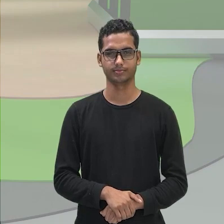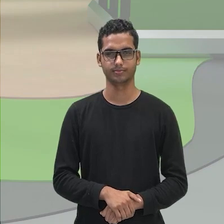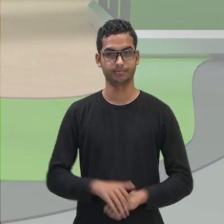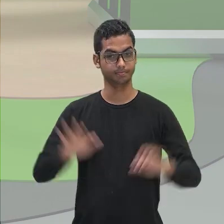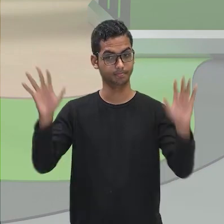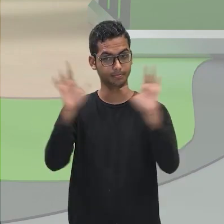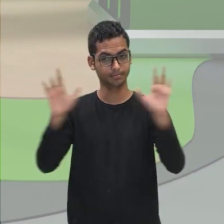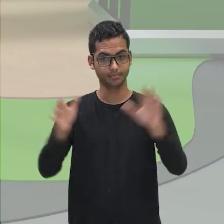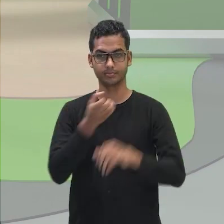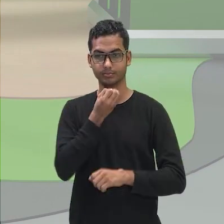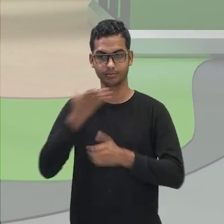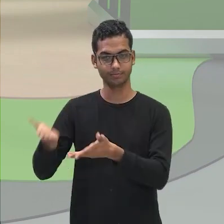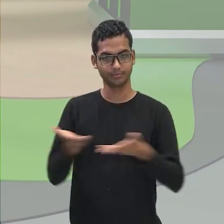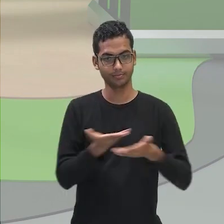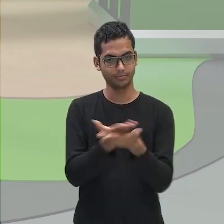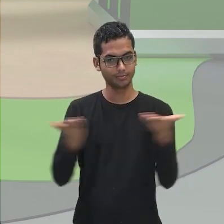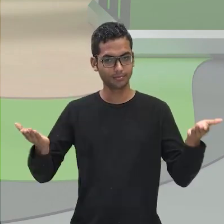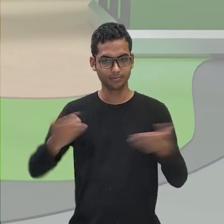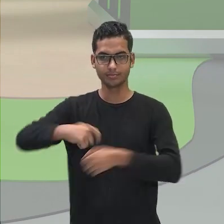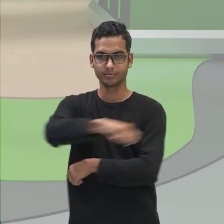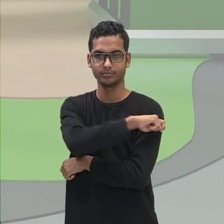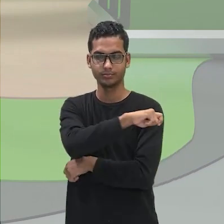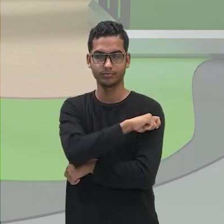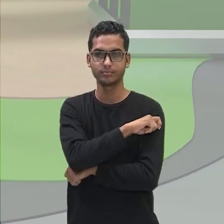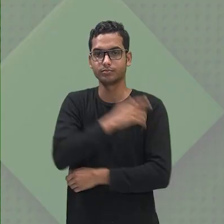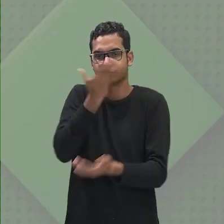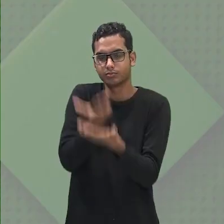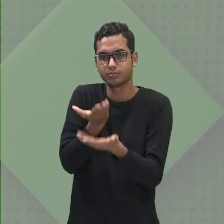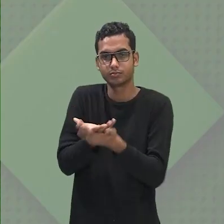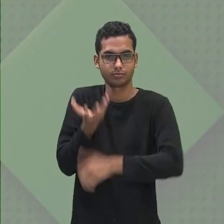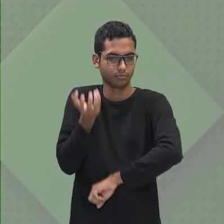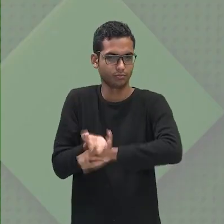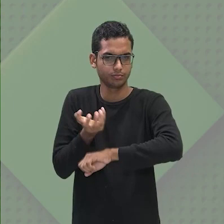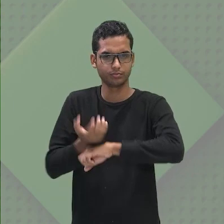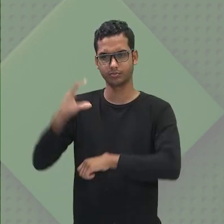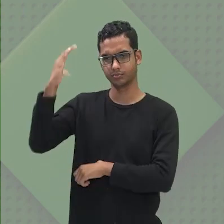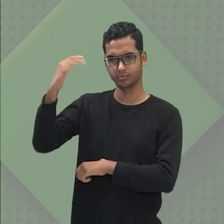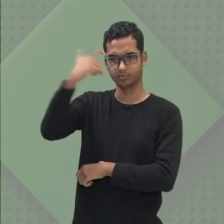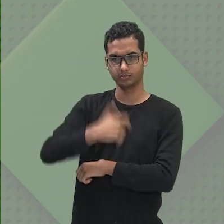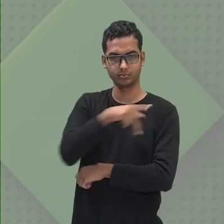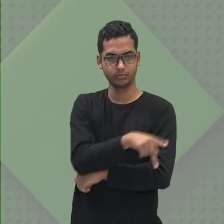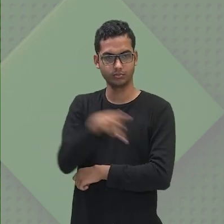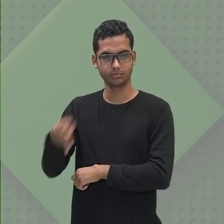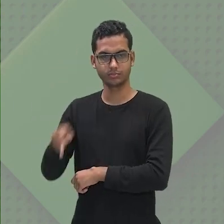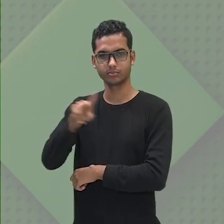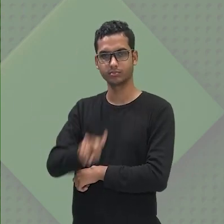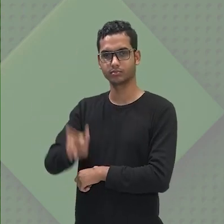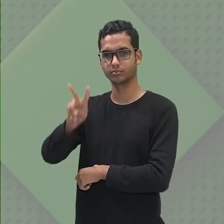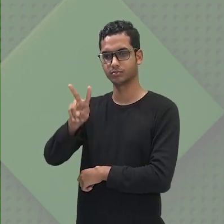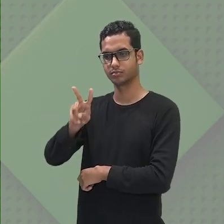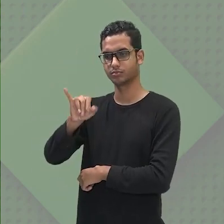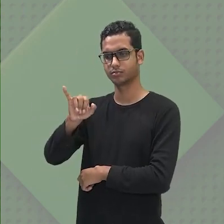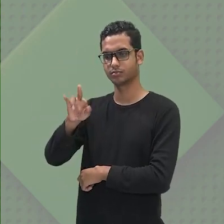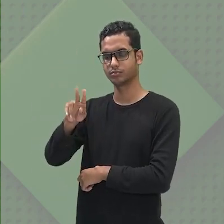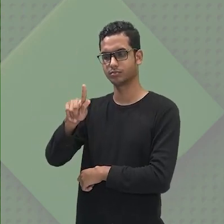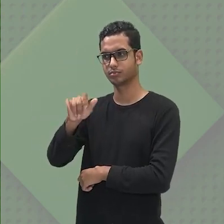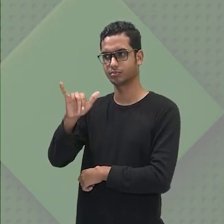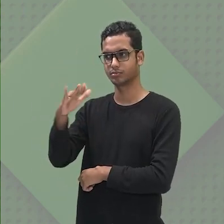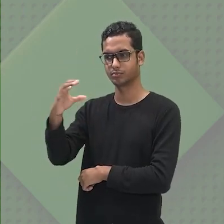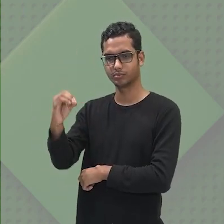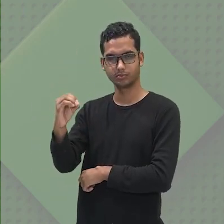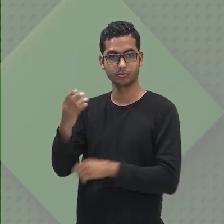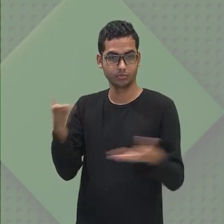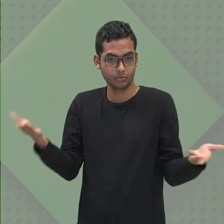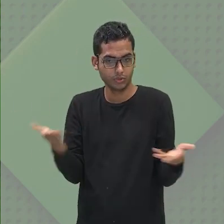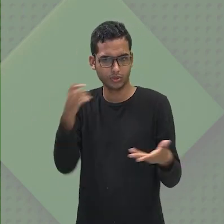Olá, sejam todos muito bem-vindos a mais uma aula de ciências. Eu sou o professor Virgílio Guedes e a partir de agora vocês vão acompanhar comigo